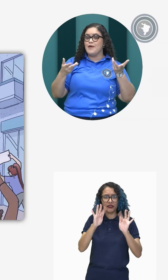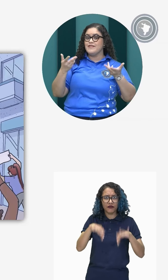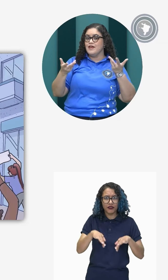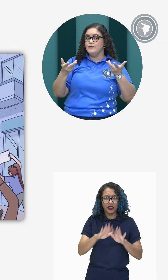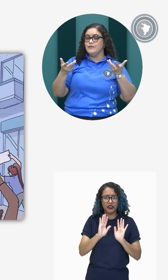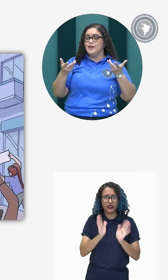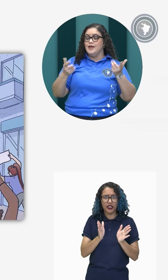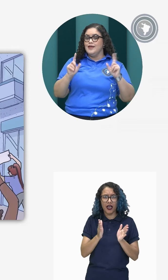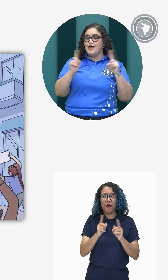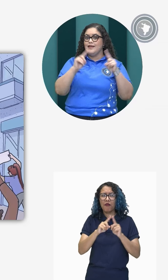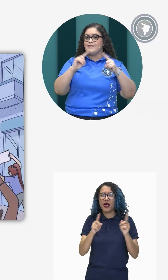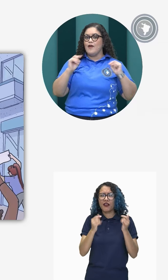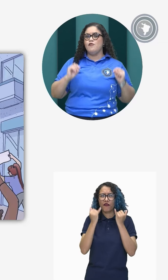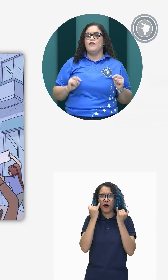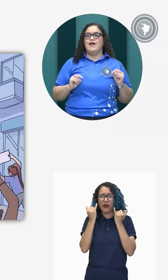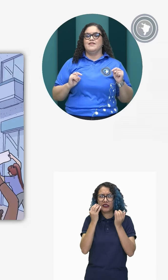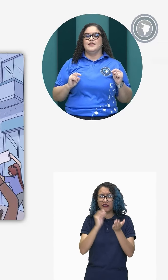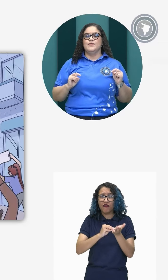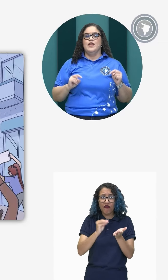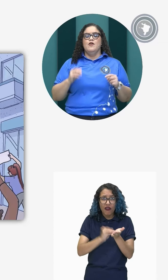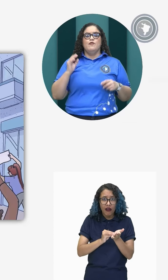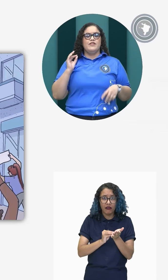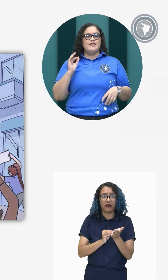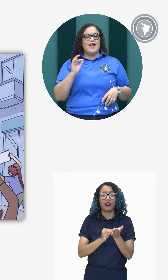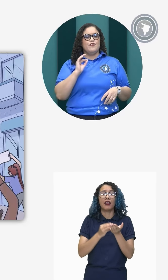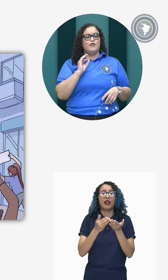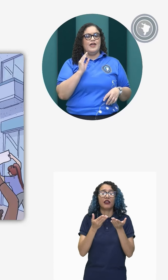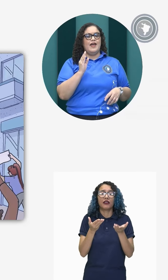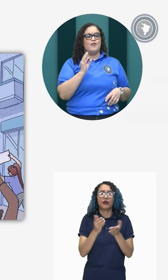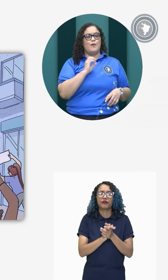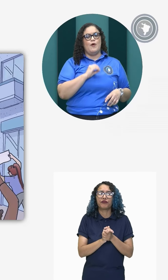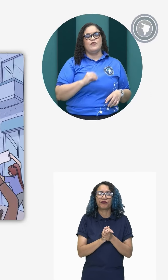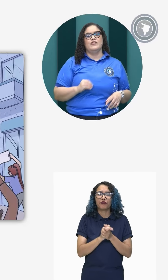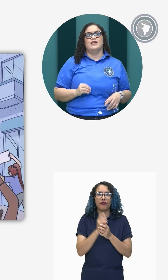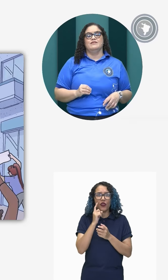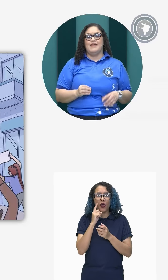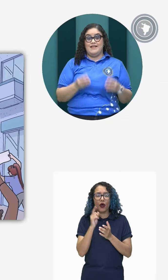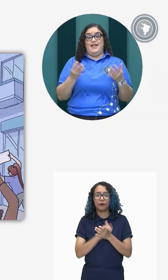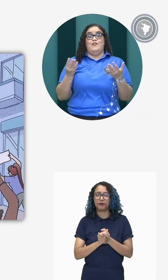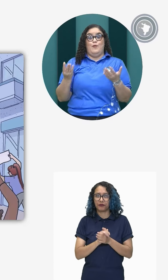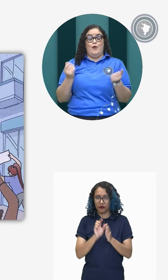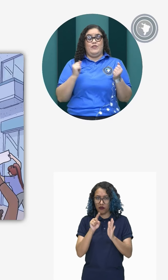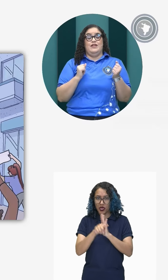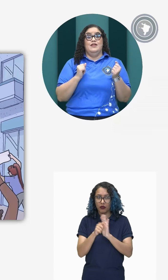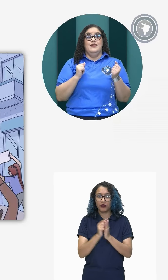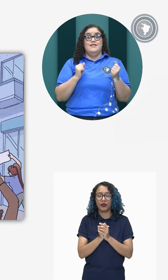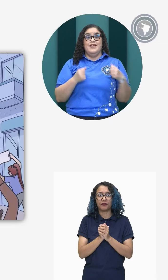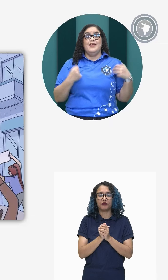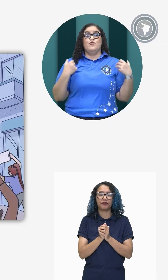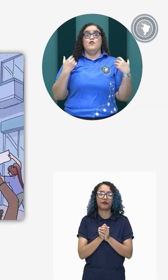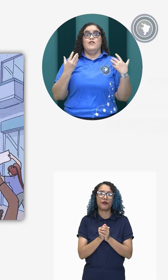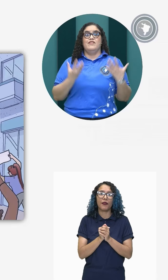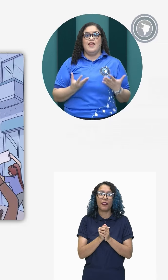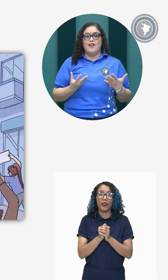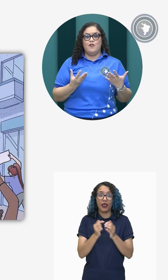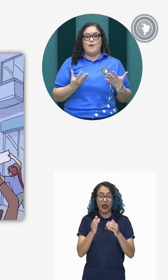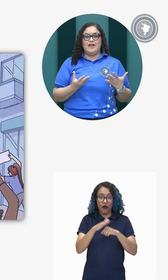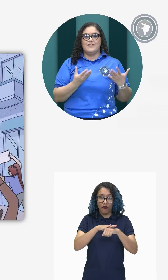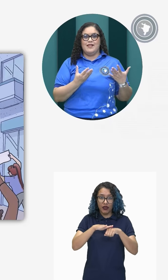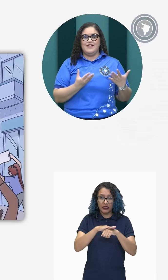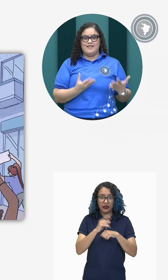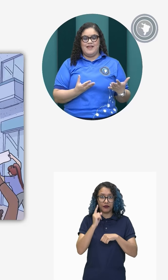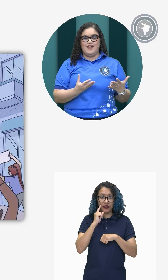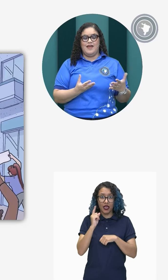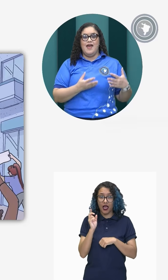Falta informação. E aí nessa conversa, vocês acham que essa resposta, seria suficiente